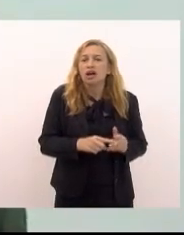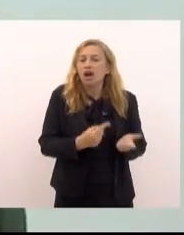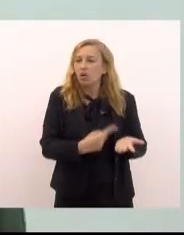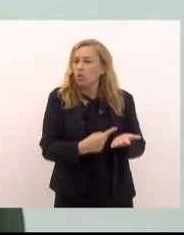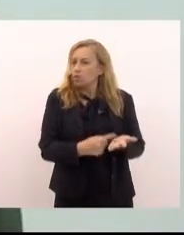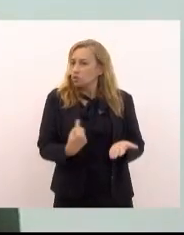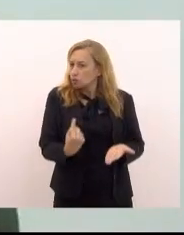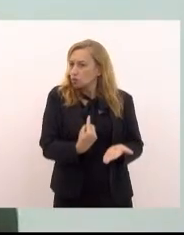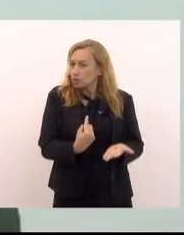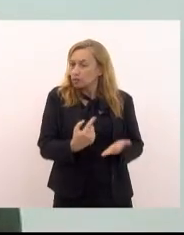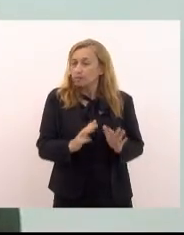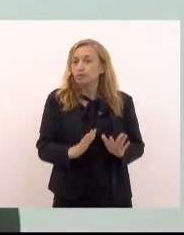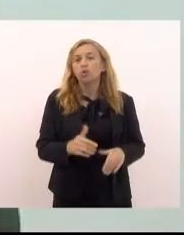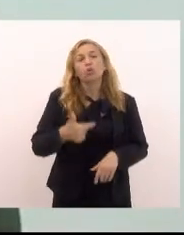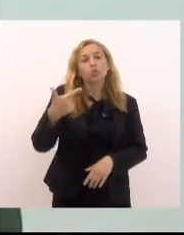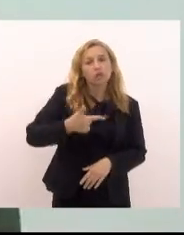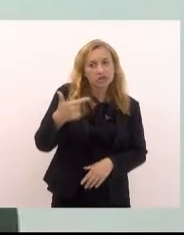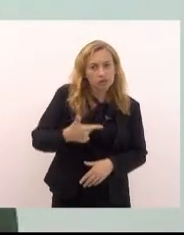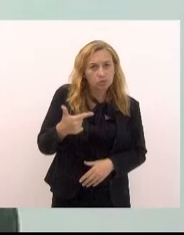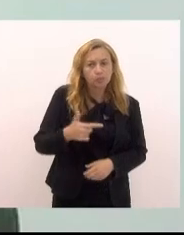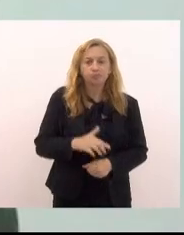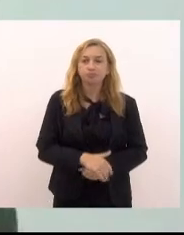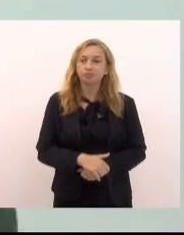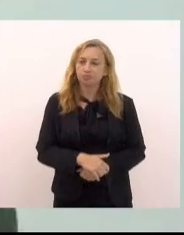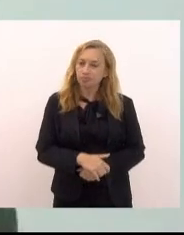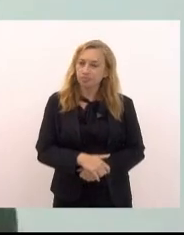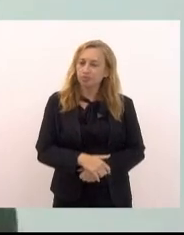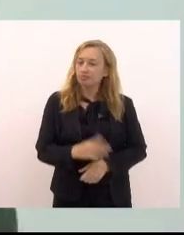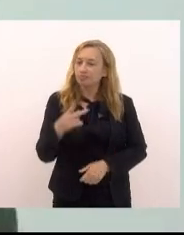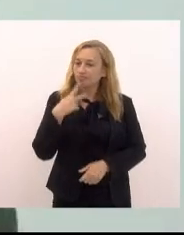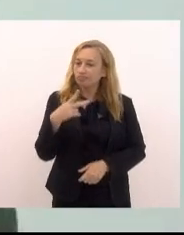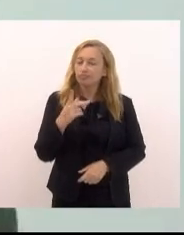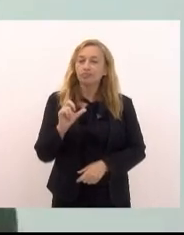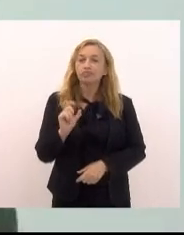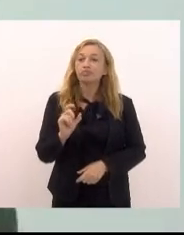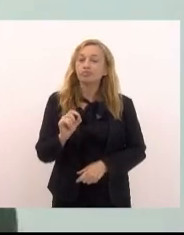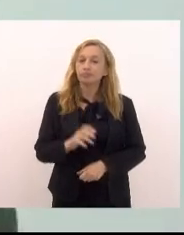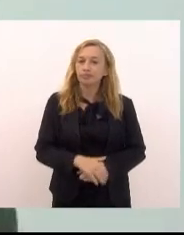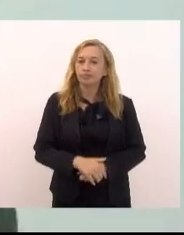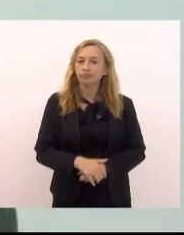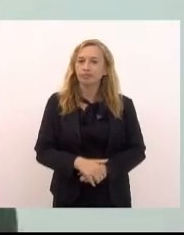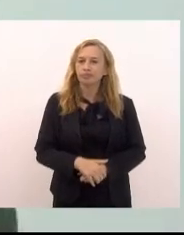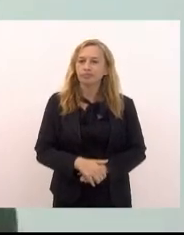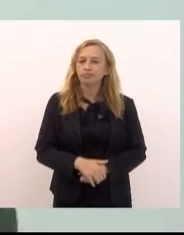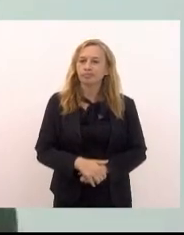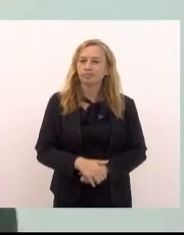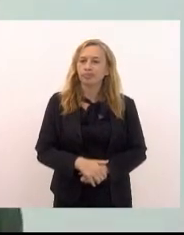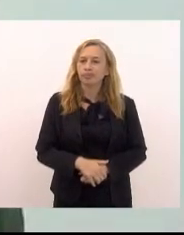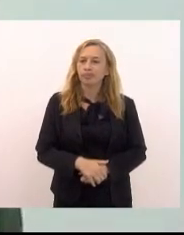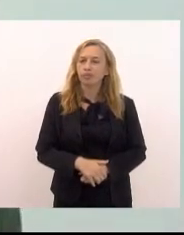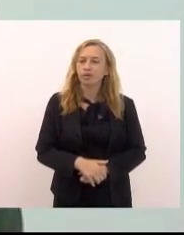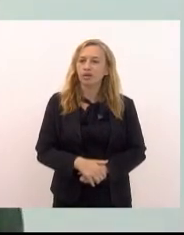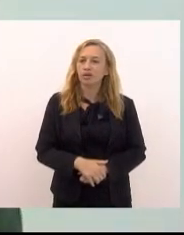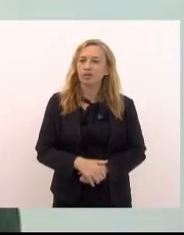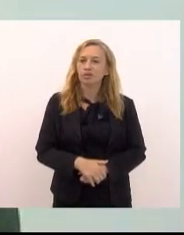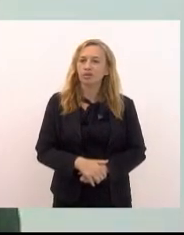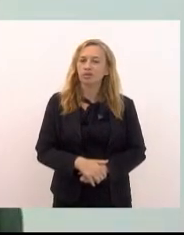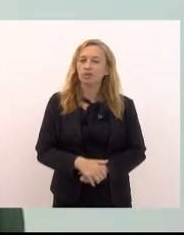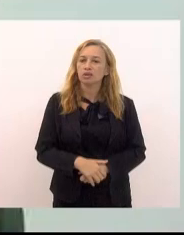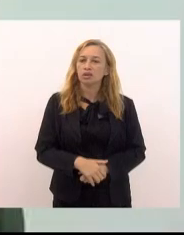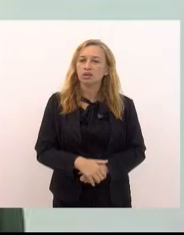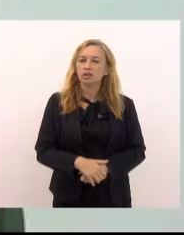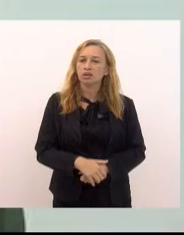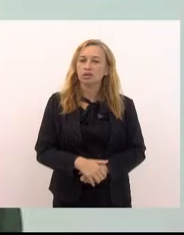O segundo ponto diz respeito à questão das